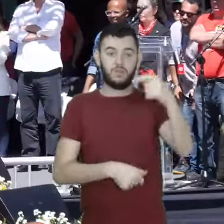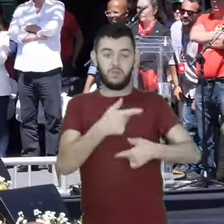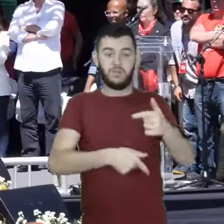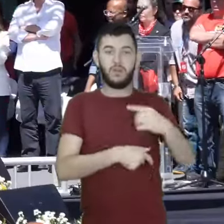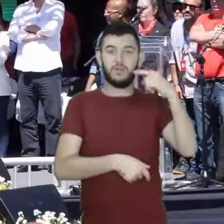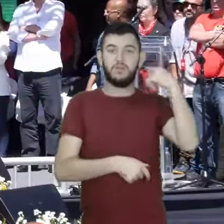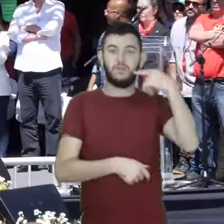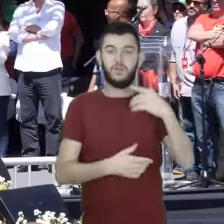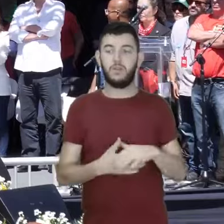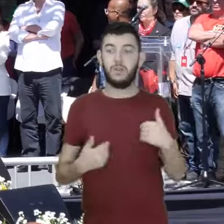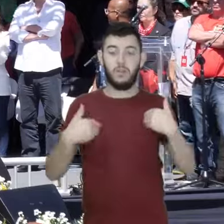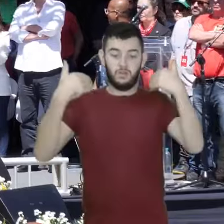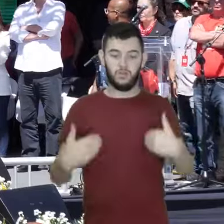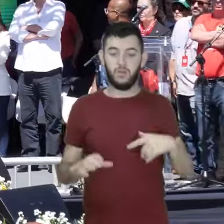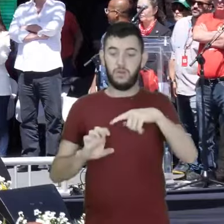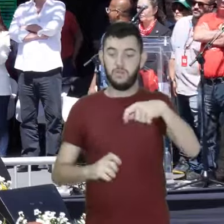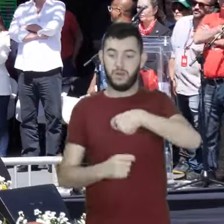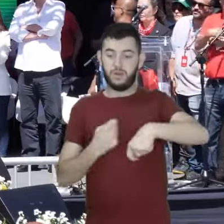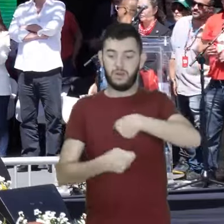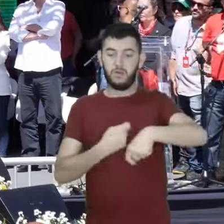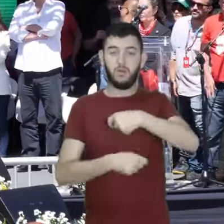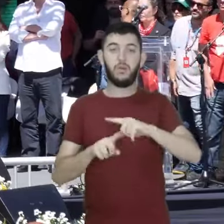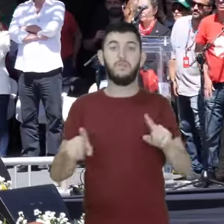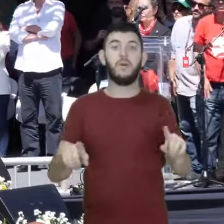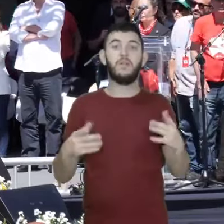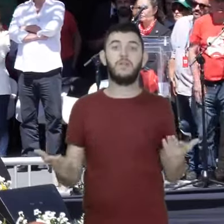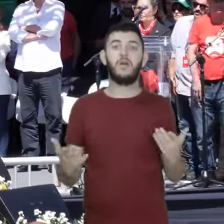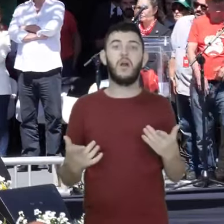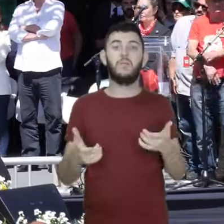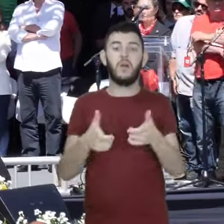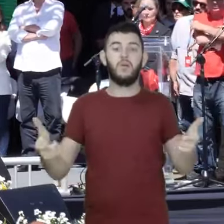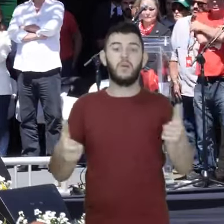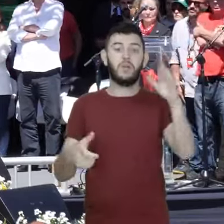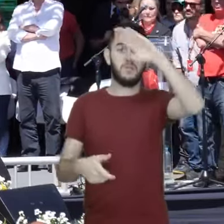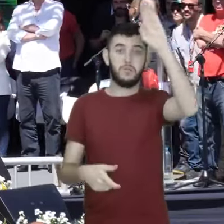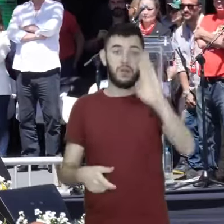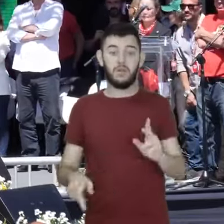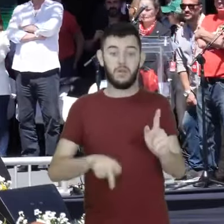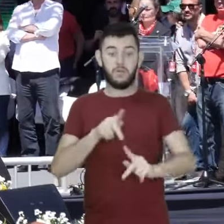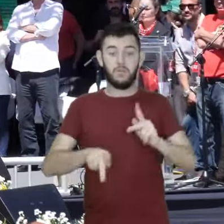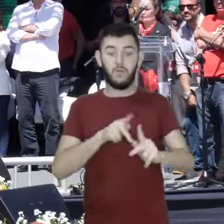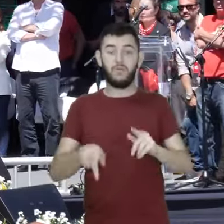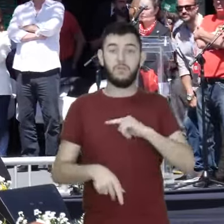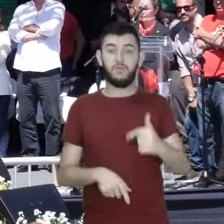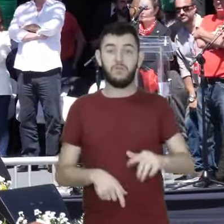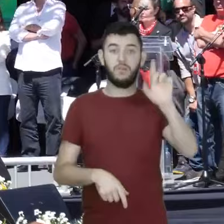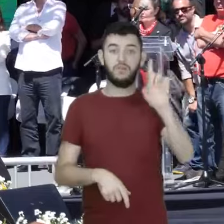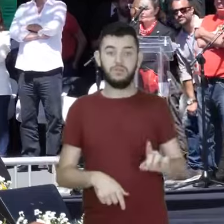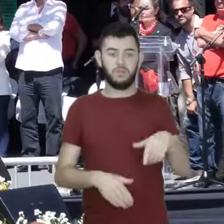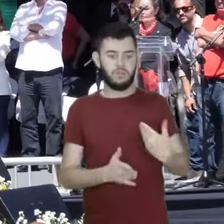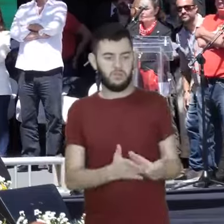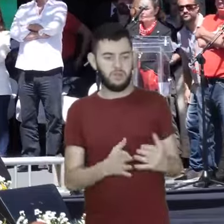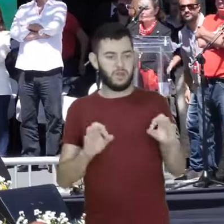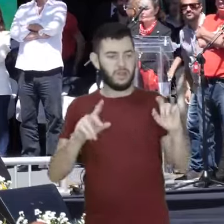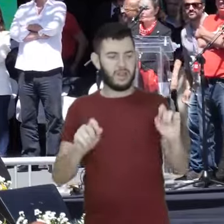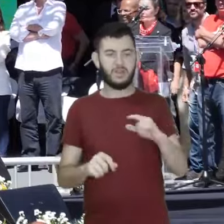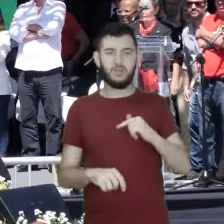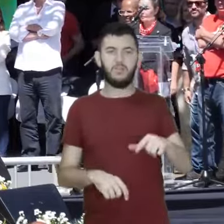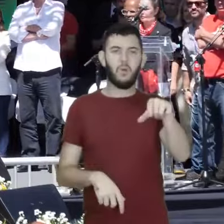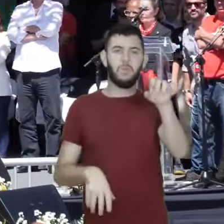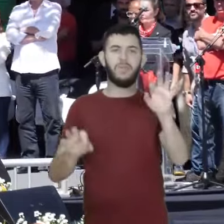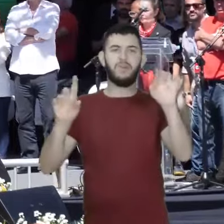Microempreendedora. Agora, a maioria do povo brasileiro não teve chance de estudar. Ele não teve opção. Ele é um Zé Ninguém porque